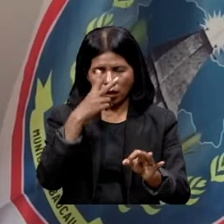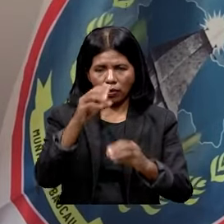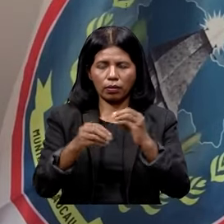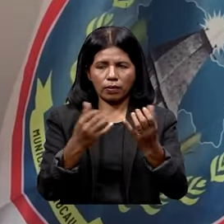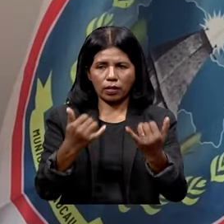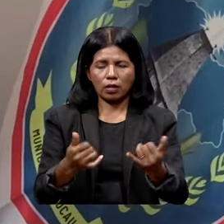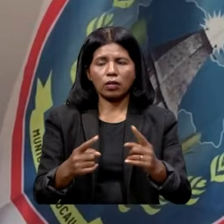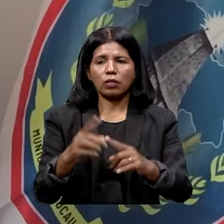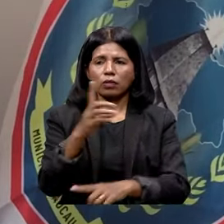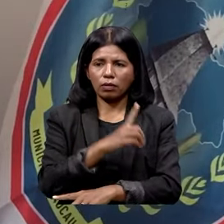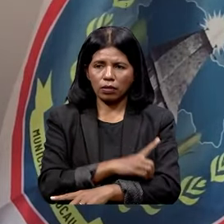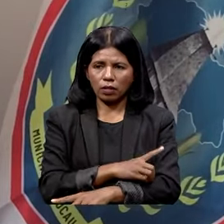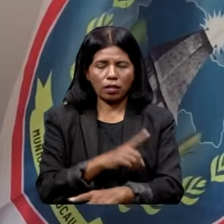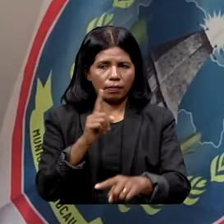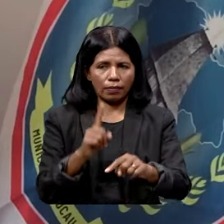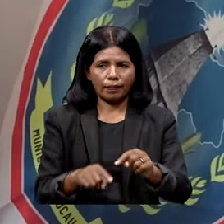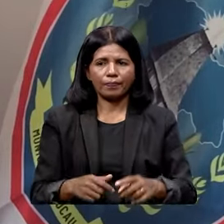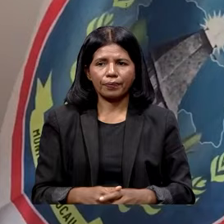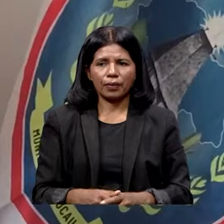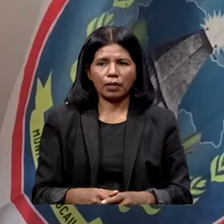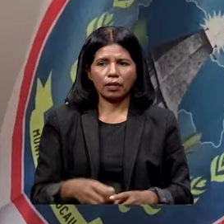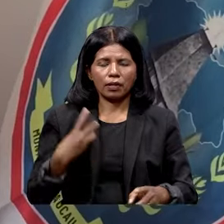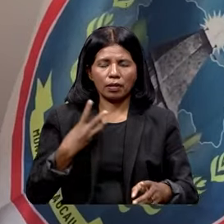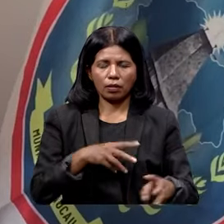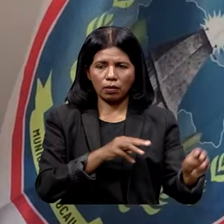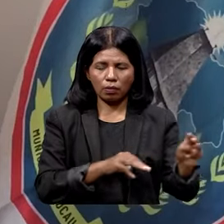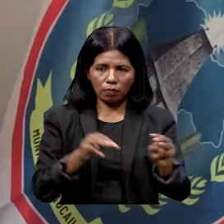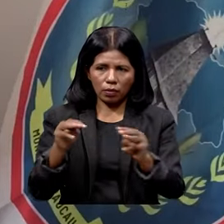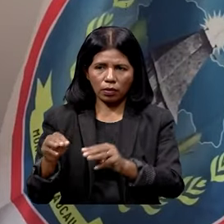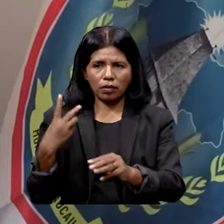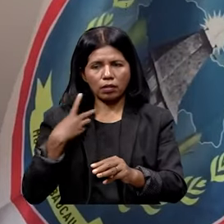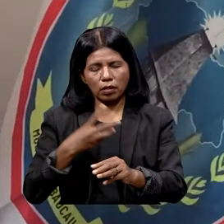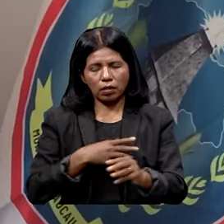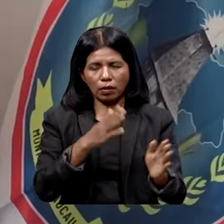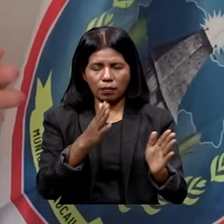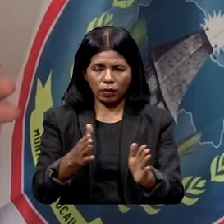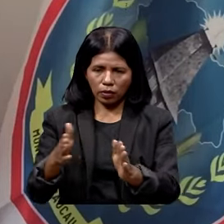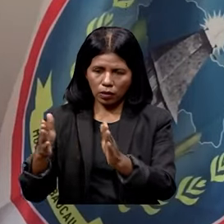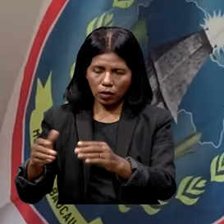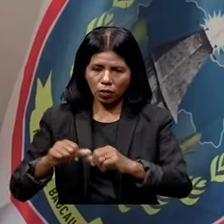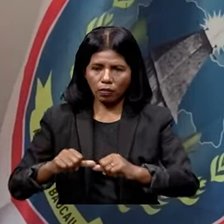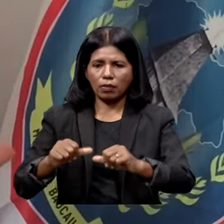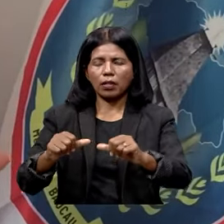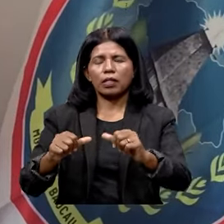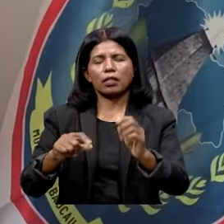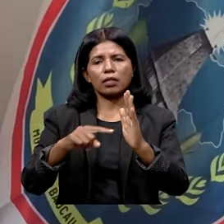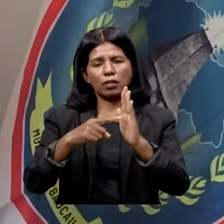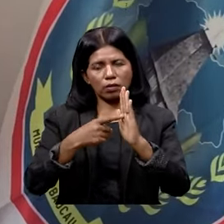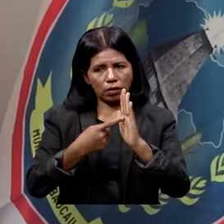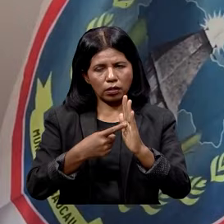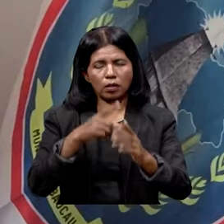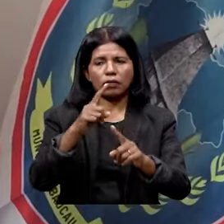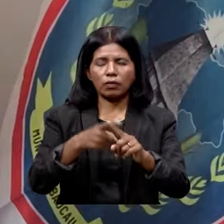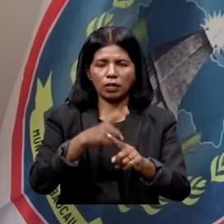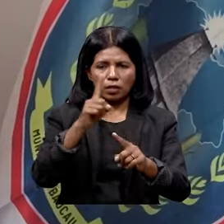mabe ohi kedas la bele então ita muda o look laiba itare processo ne começa lá ó itare to